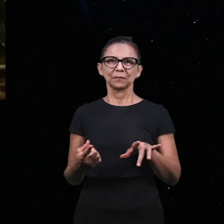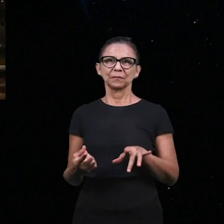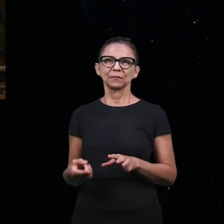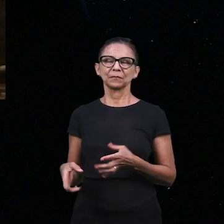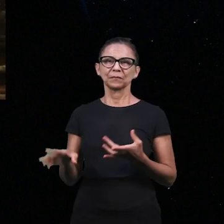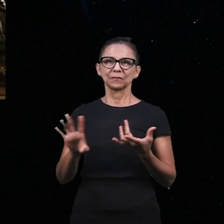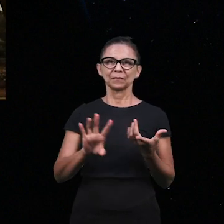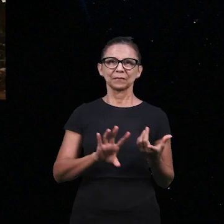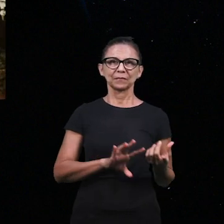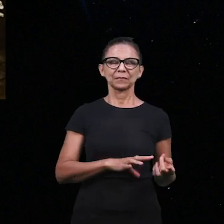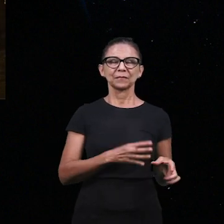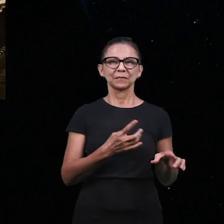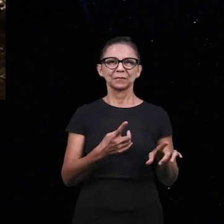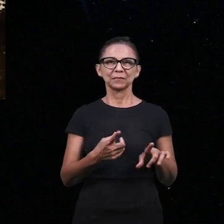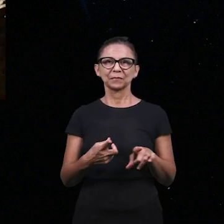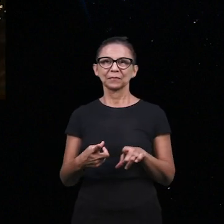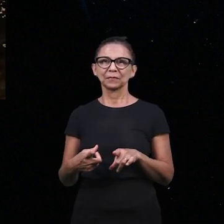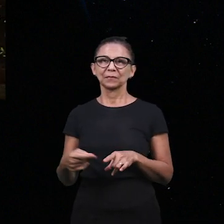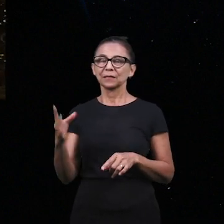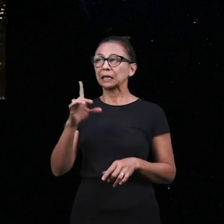O amor de